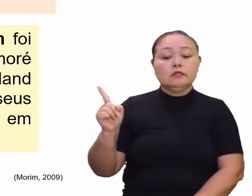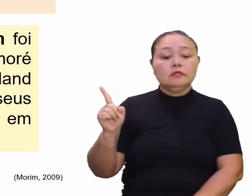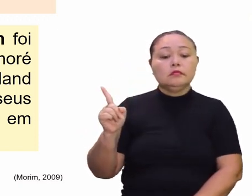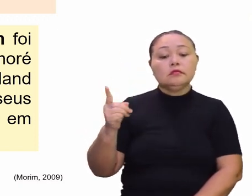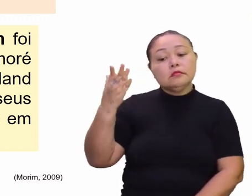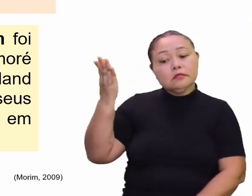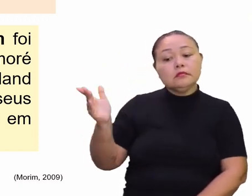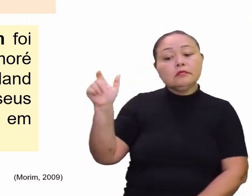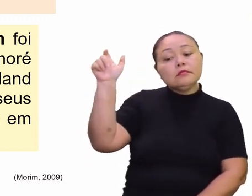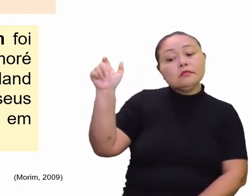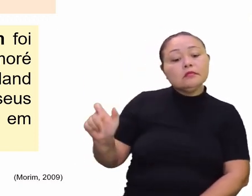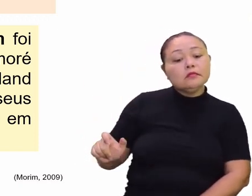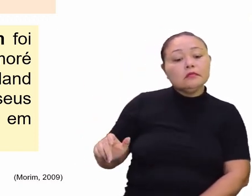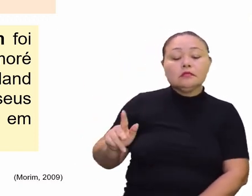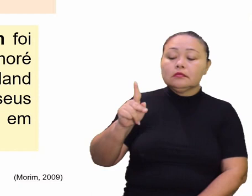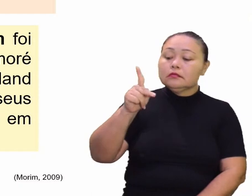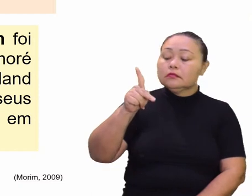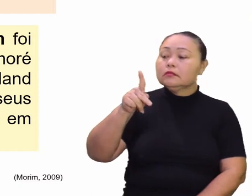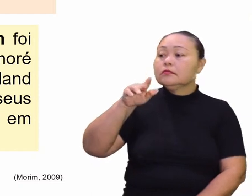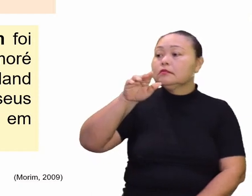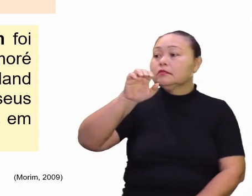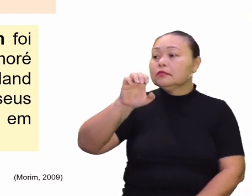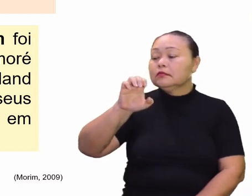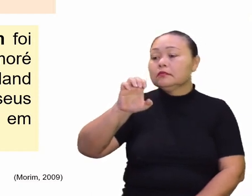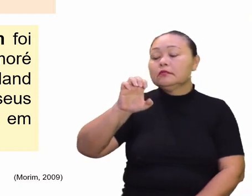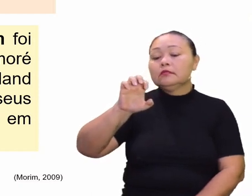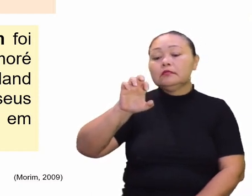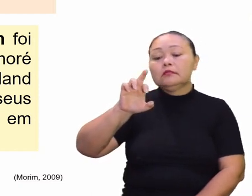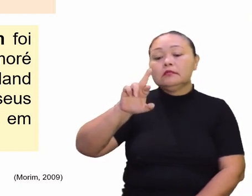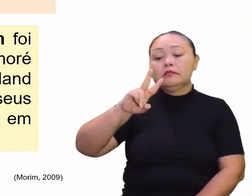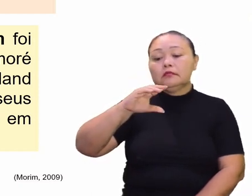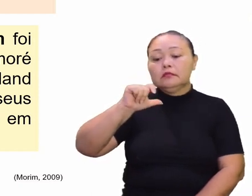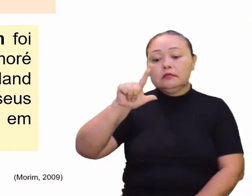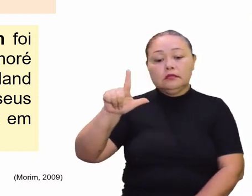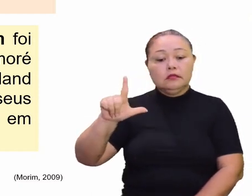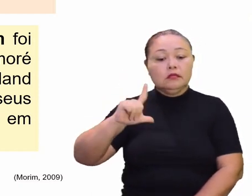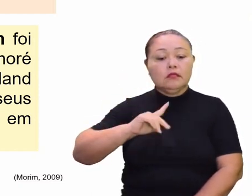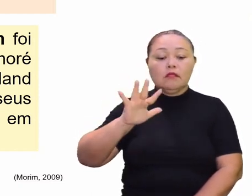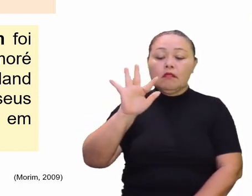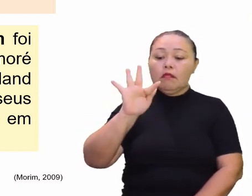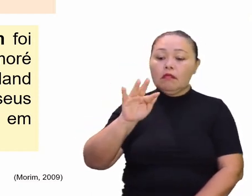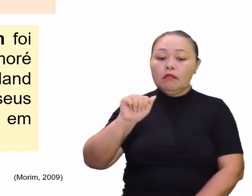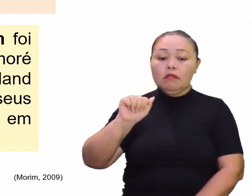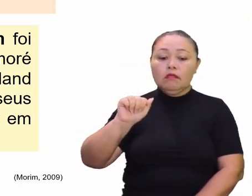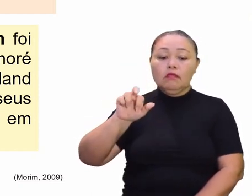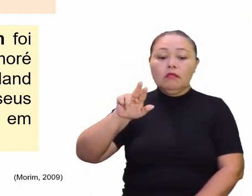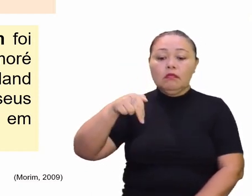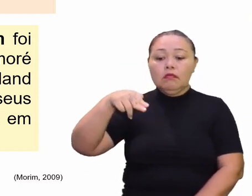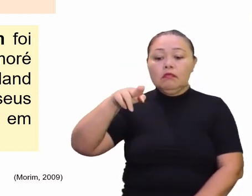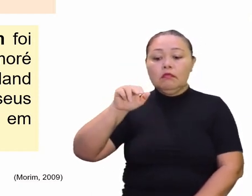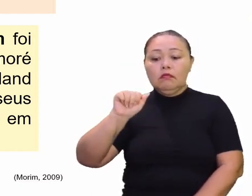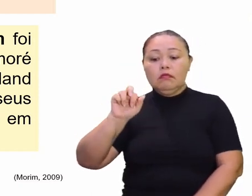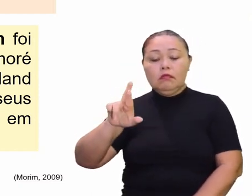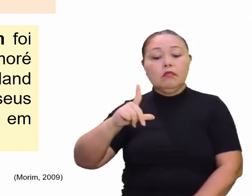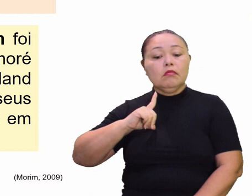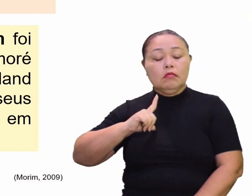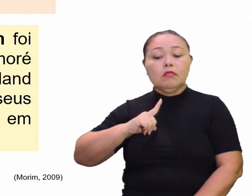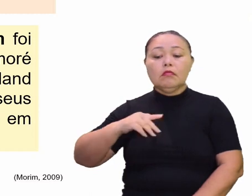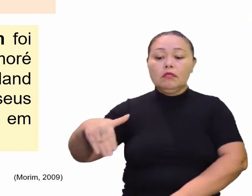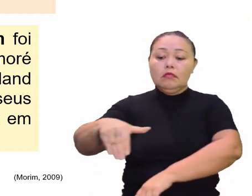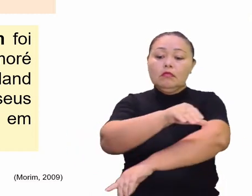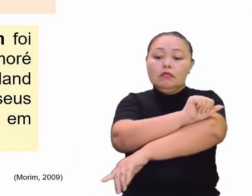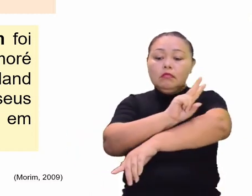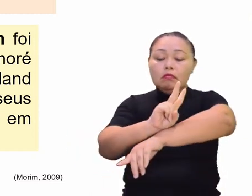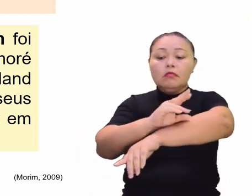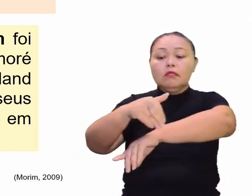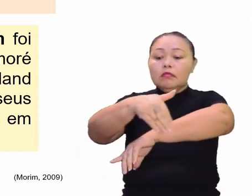inclusive por esse rapaz aqui, ó, Percival Farquhar. Farquhar, que é uma das principais avenidas aqui Na capital, né?